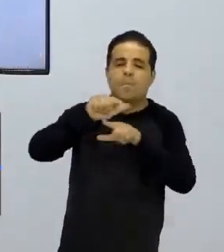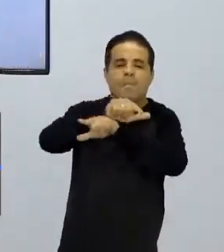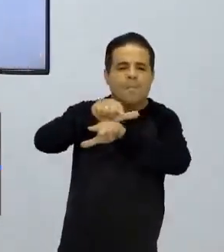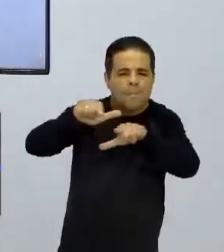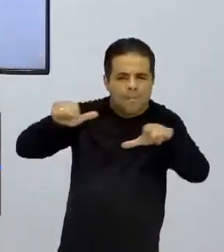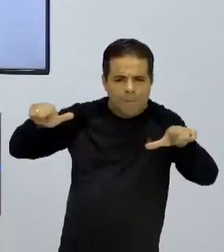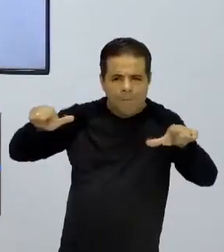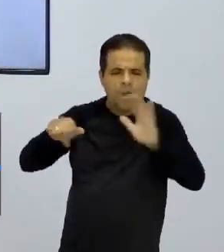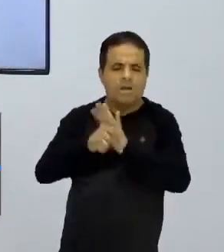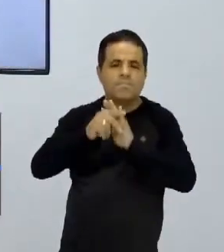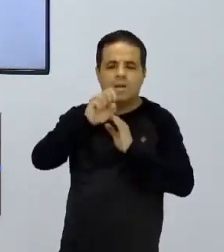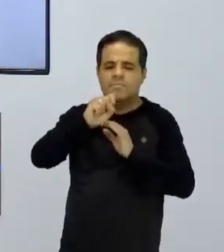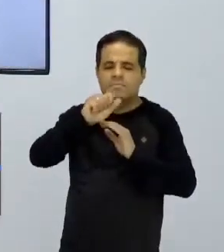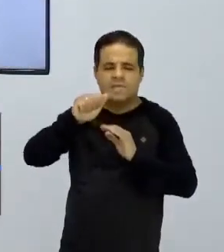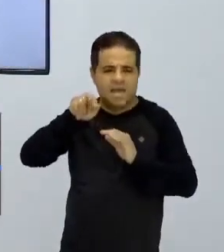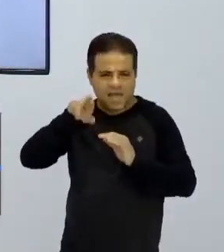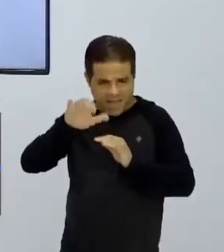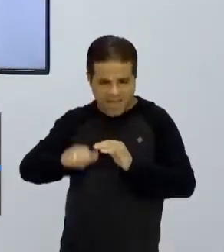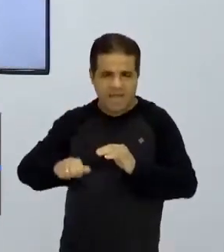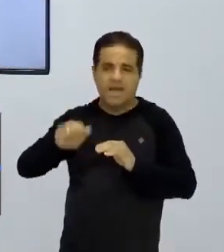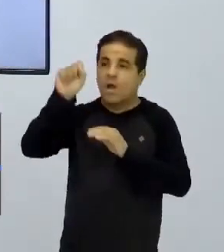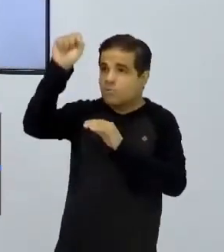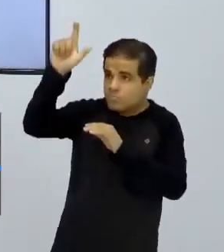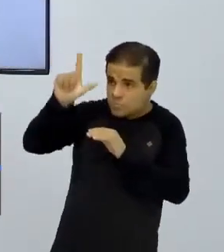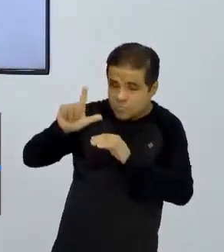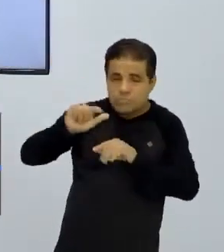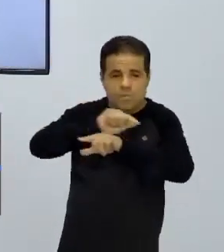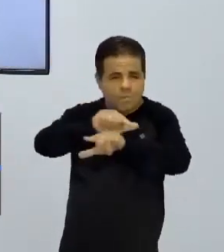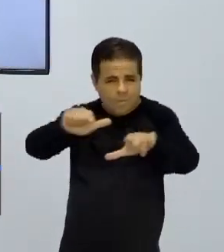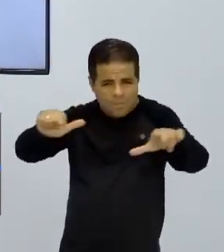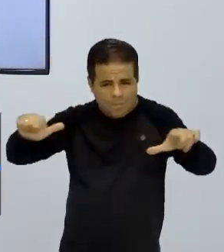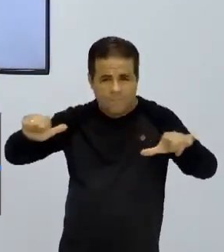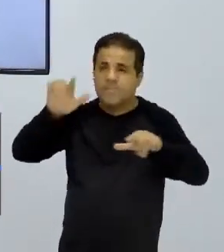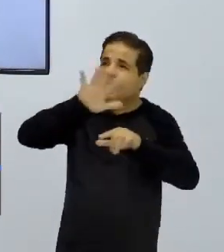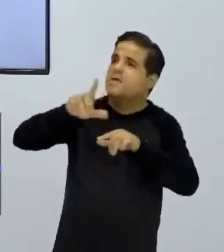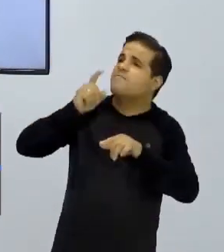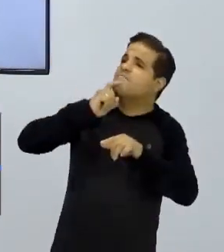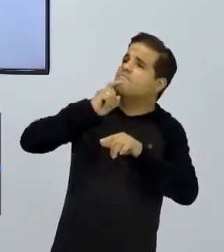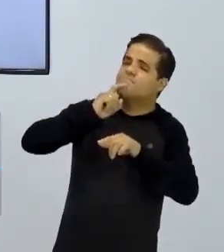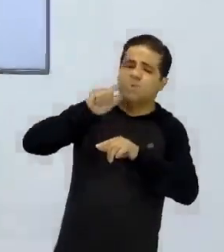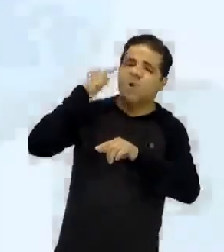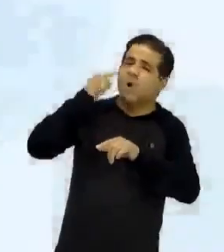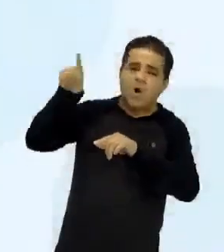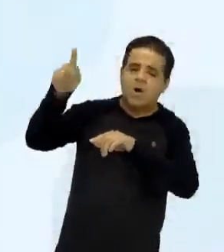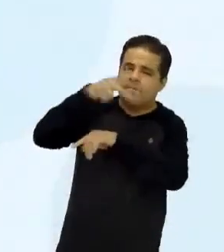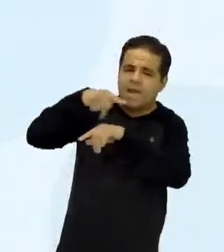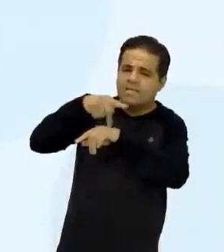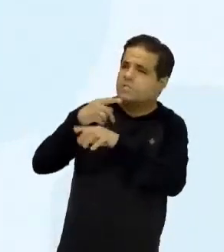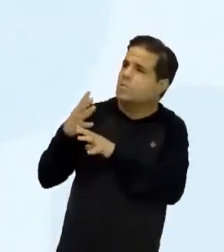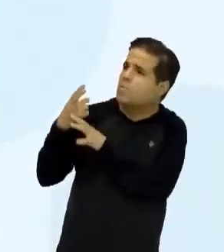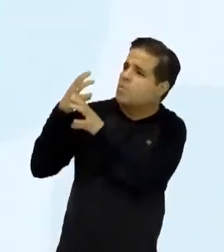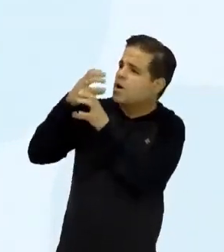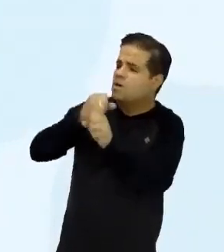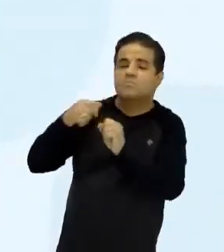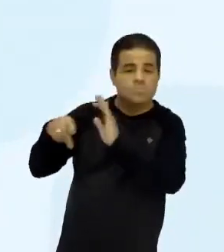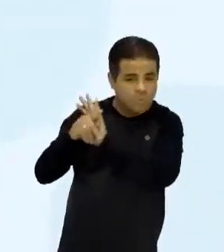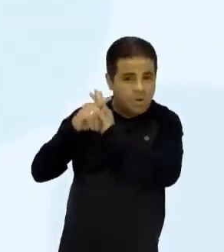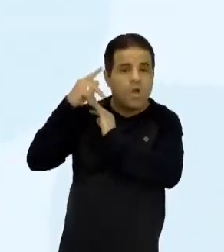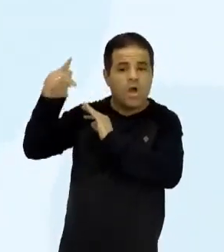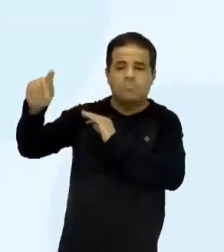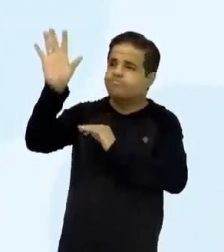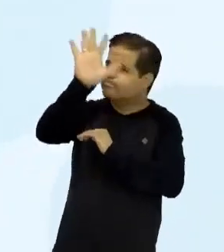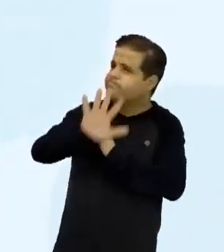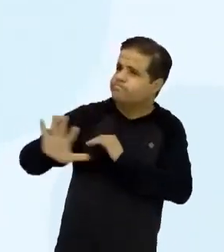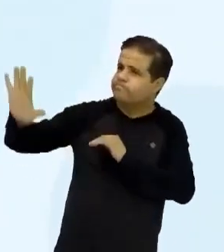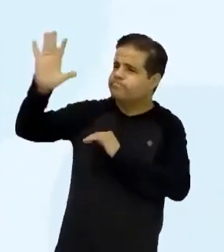deserto do Saara, né? Ao sul do deserto do Saara, né, que é a parte verde aí. Olha quantos países, né, pertencem aí a